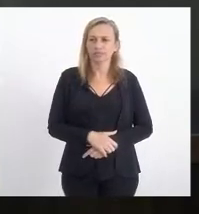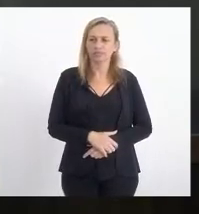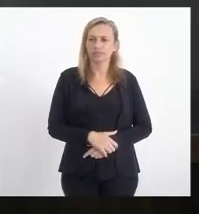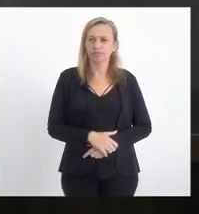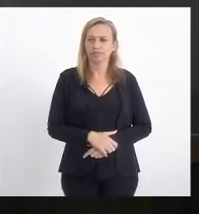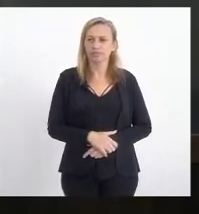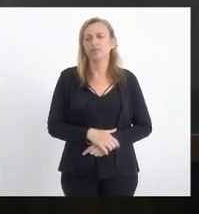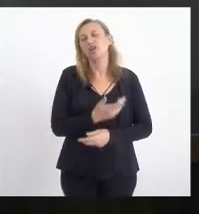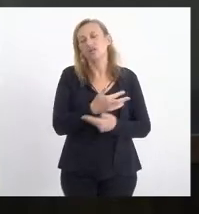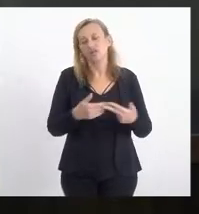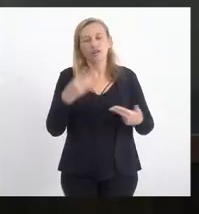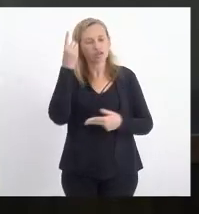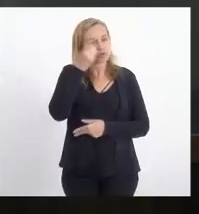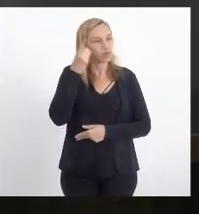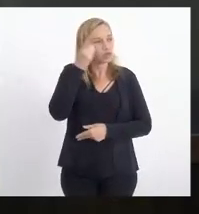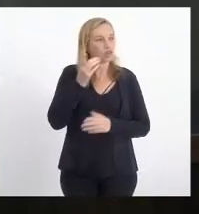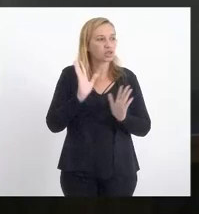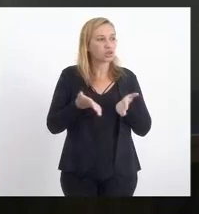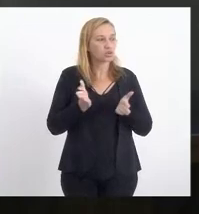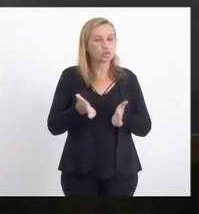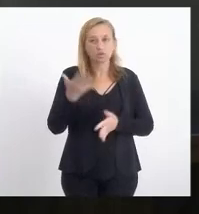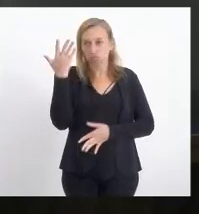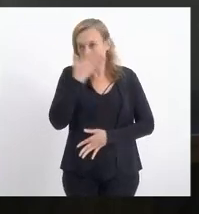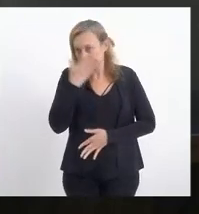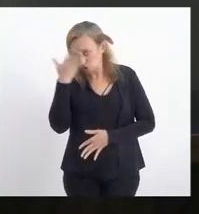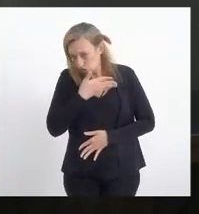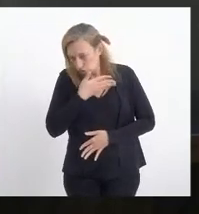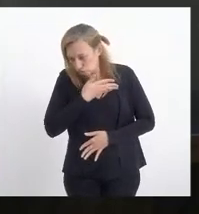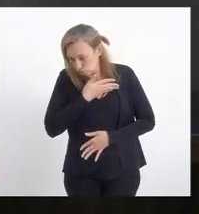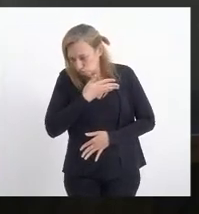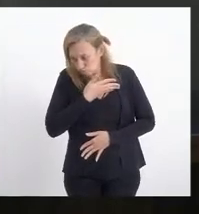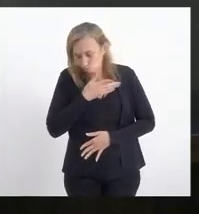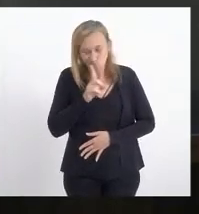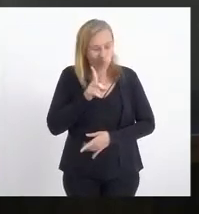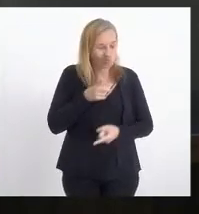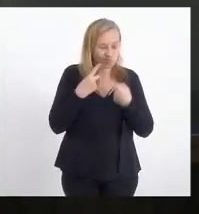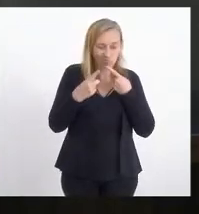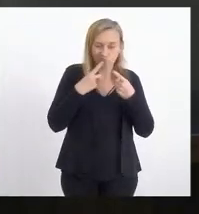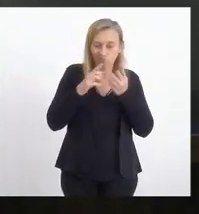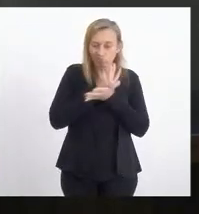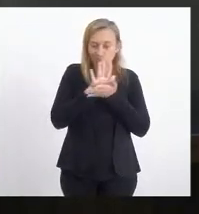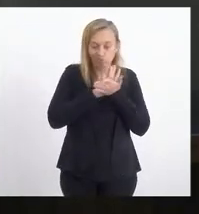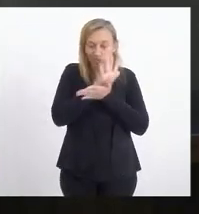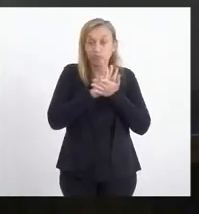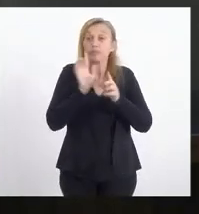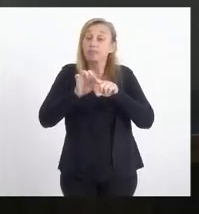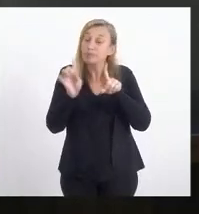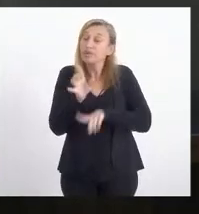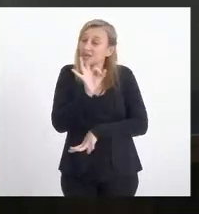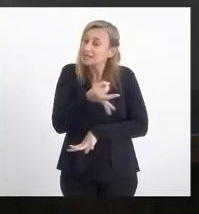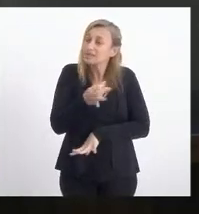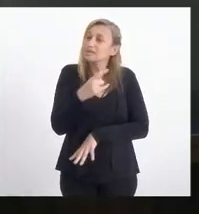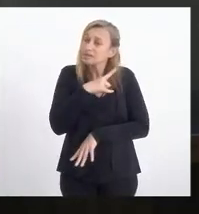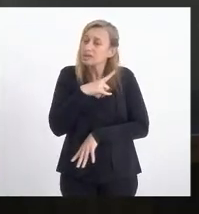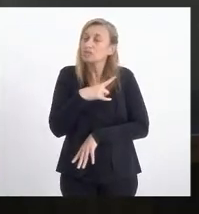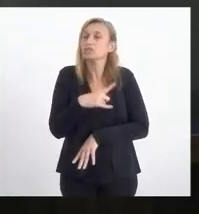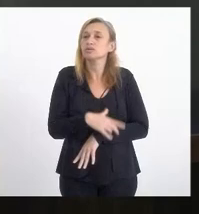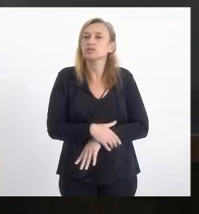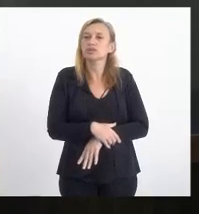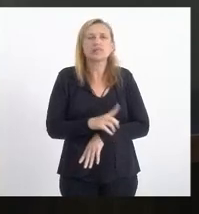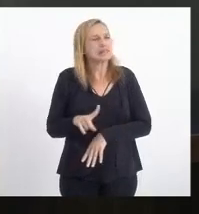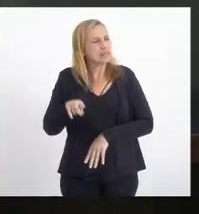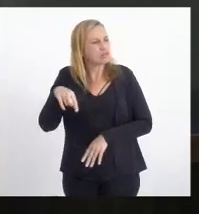instrumentalizado por multi deputados que hoje aqui não vejo não estão aqui discutindo absolutamente nada mas eu tenho convicção